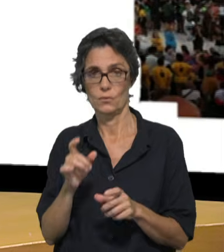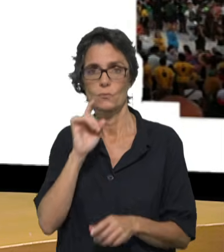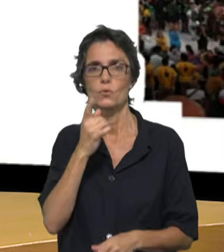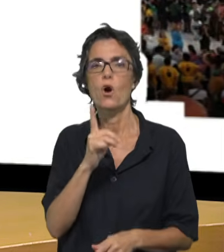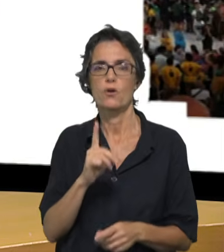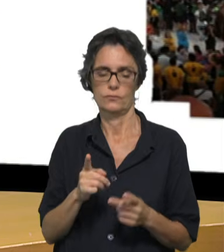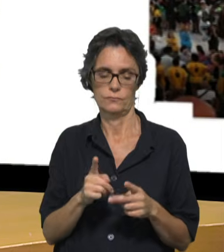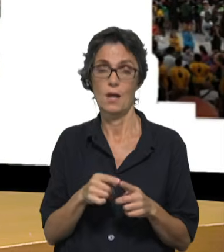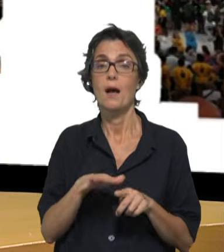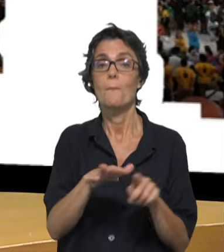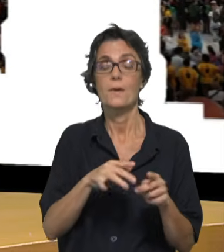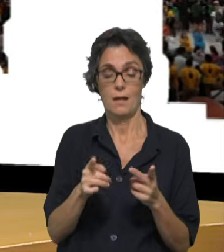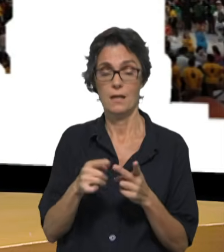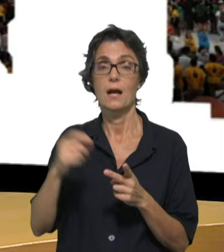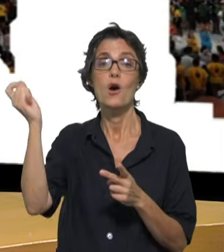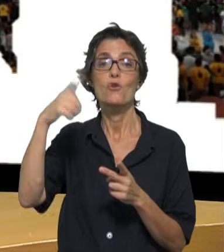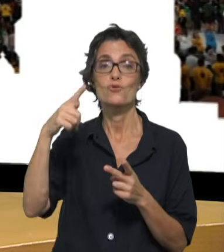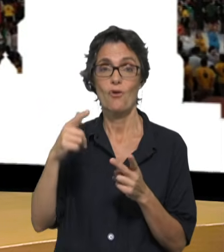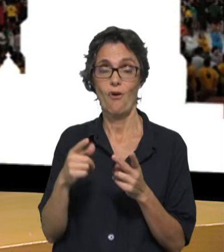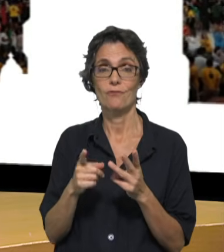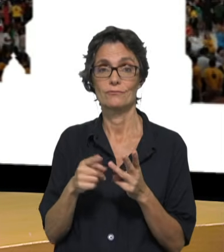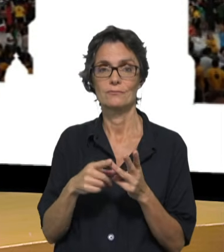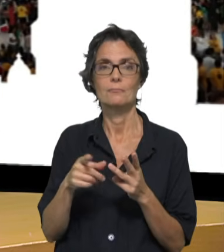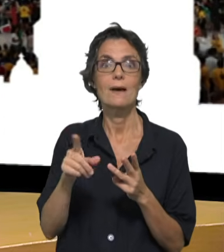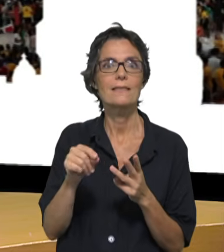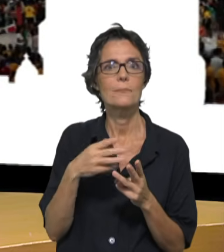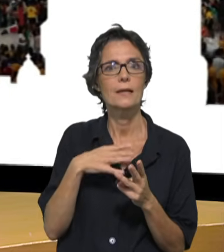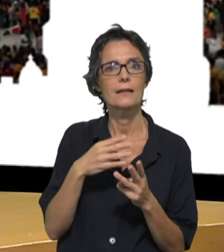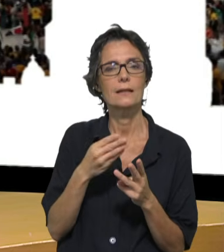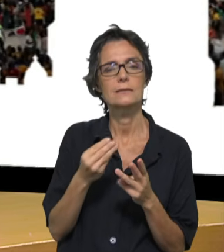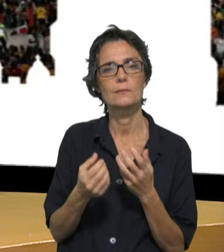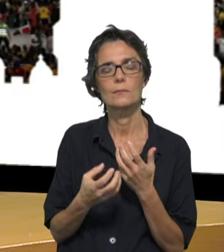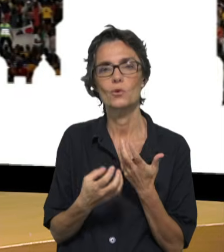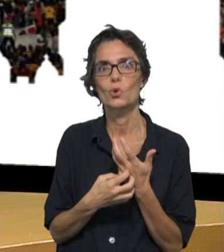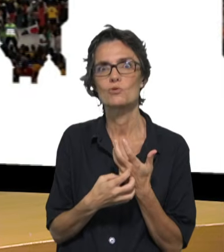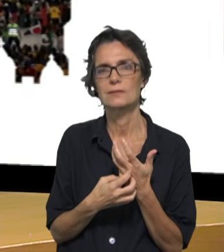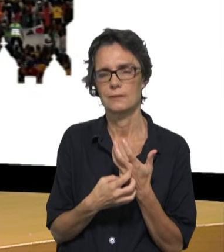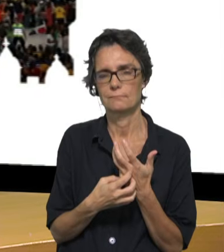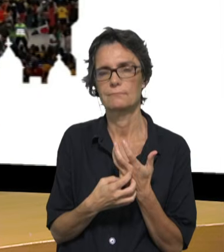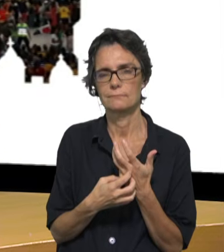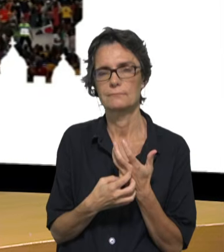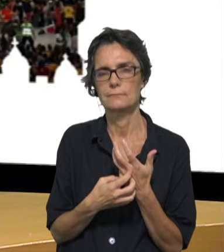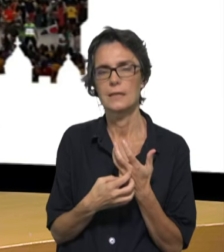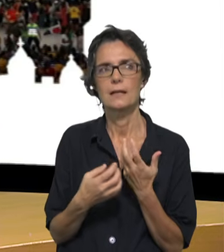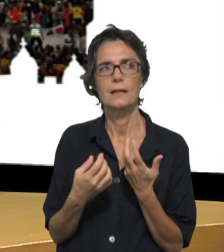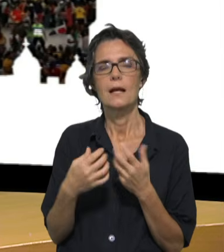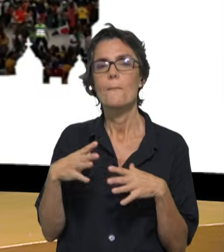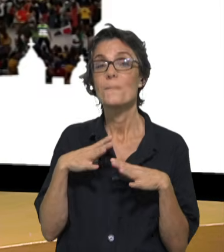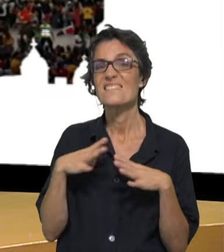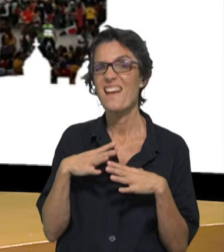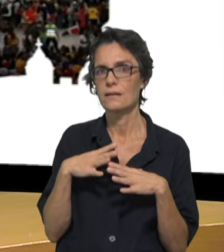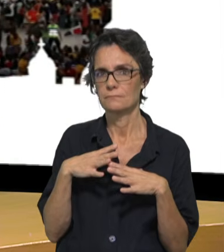praia, procuram o sol, mas também procuram a gastronomia, também procuram os passeios,